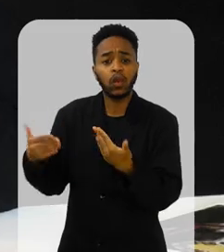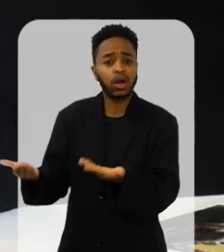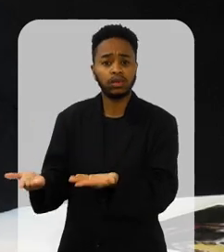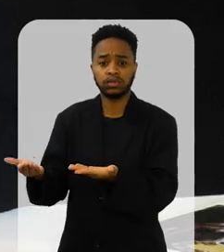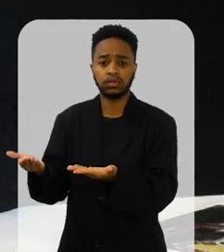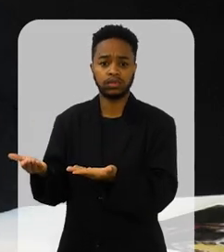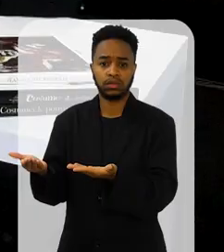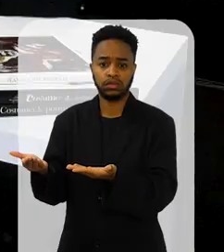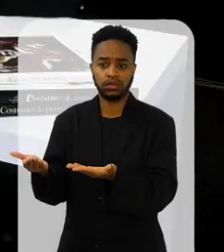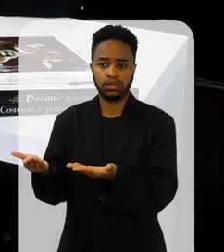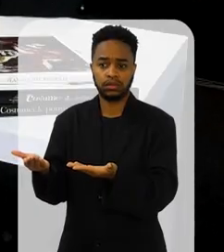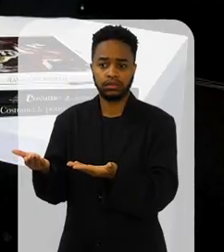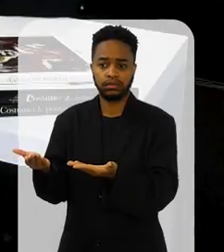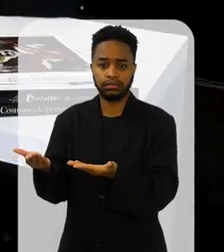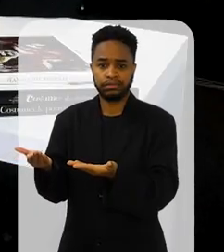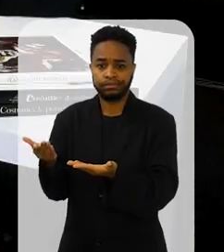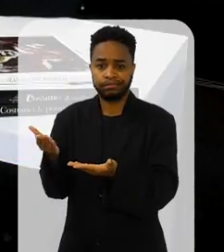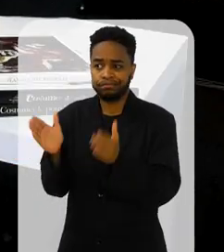vão ficar